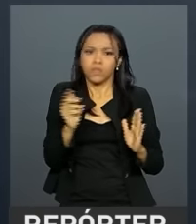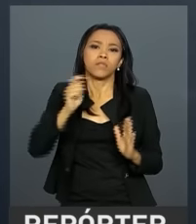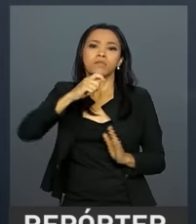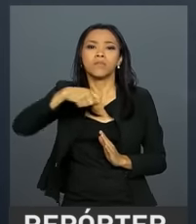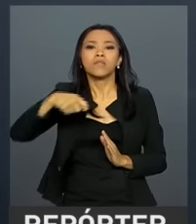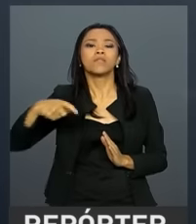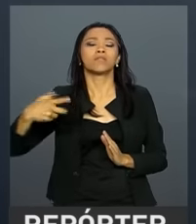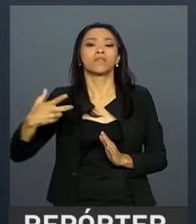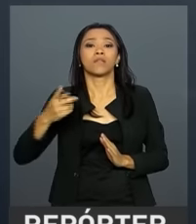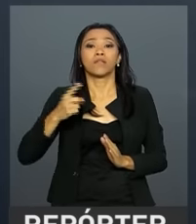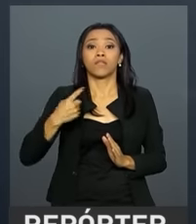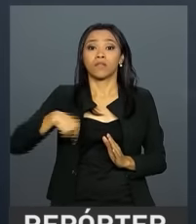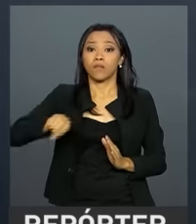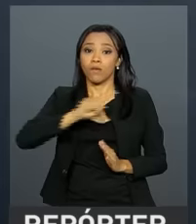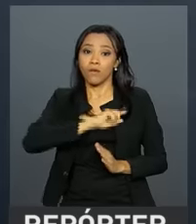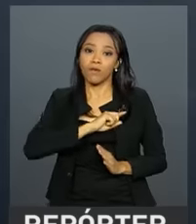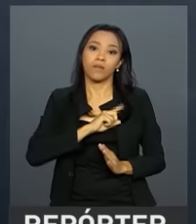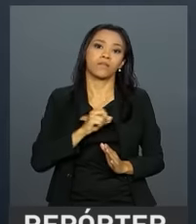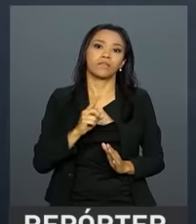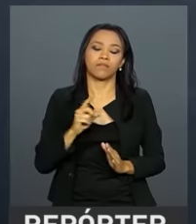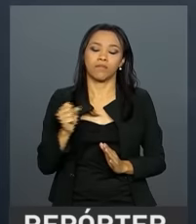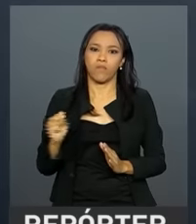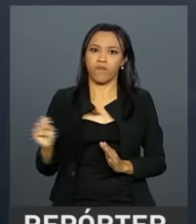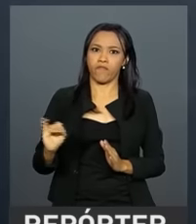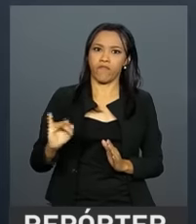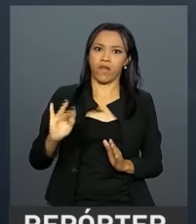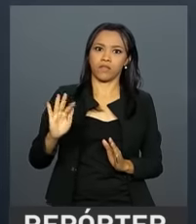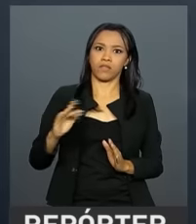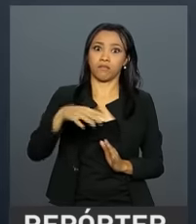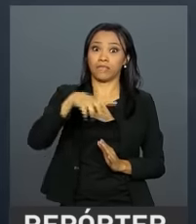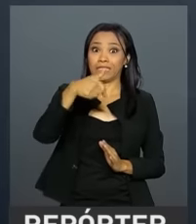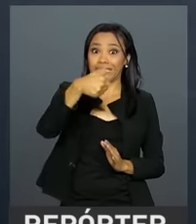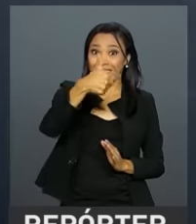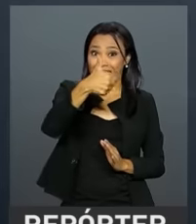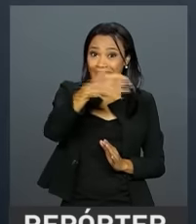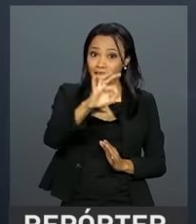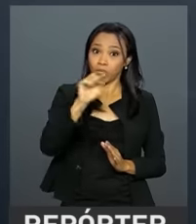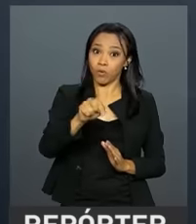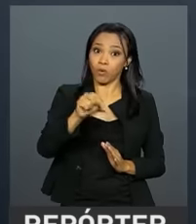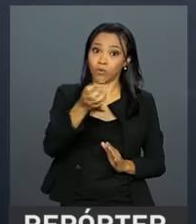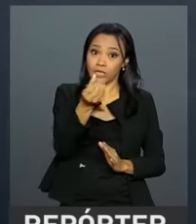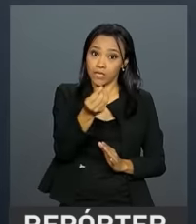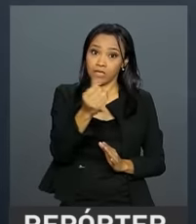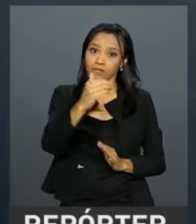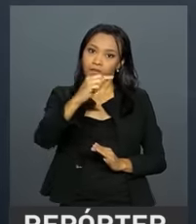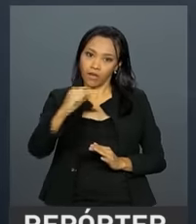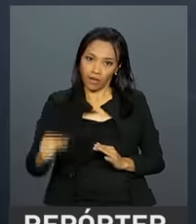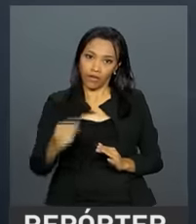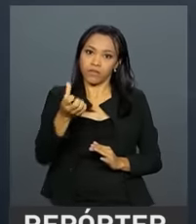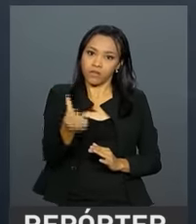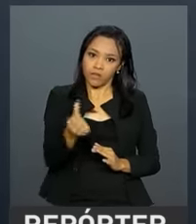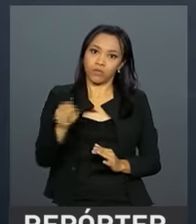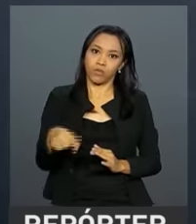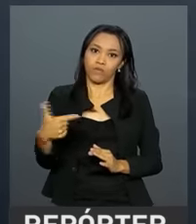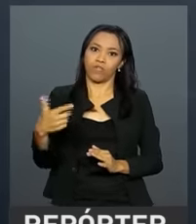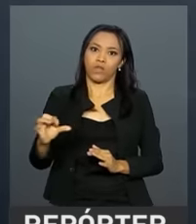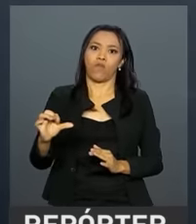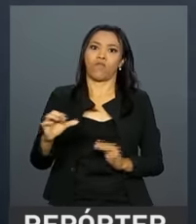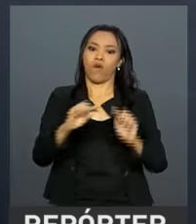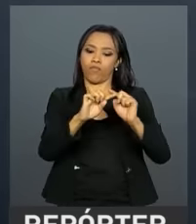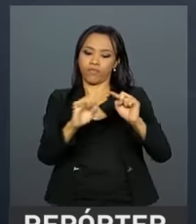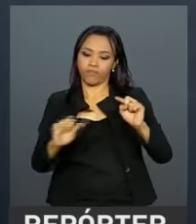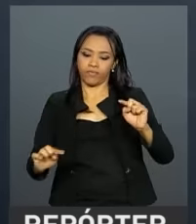nós viéssemos de uma previsão inflacionária de 10.70 para 6.29 ou seja abaixo do teto da